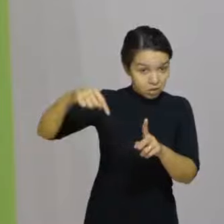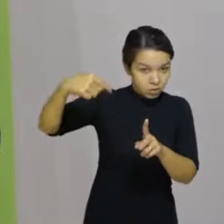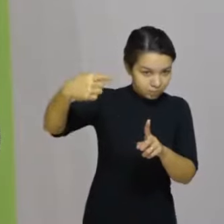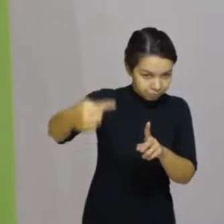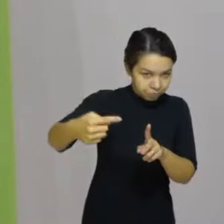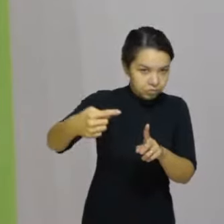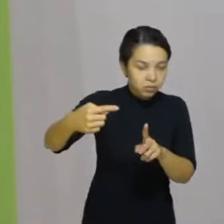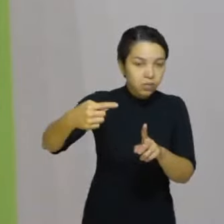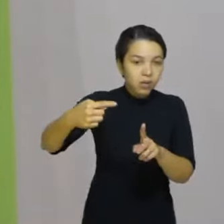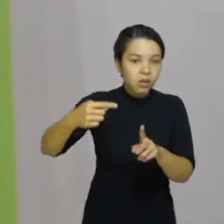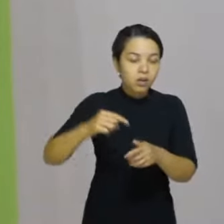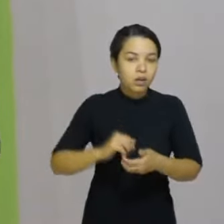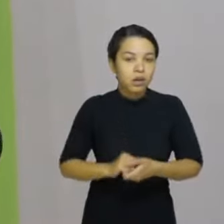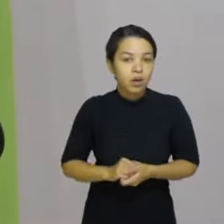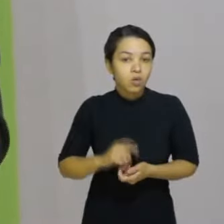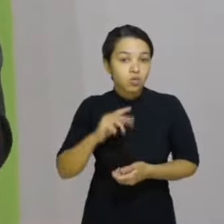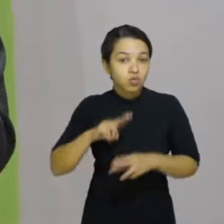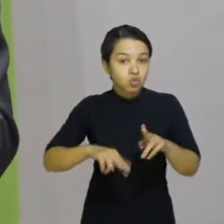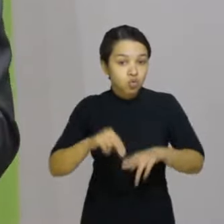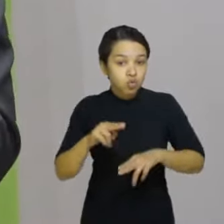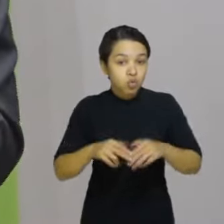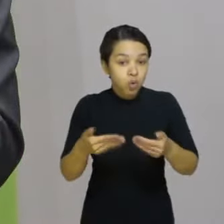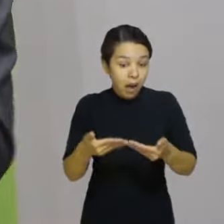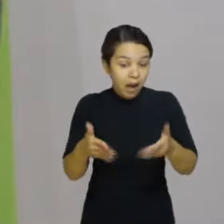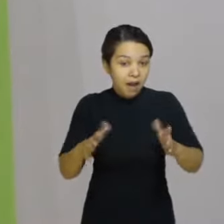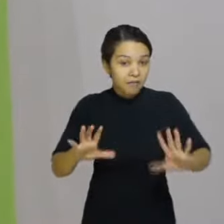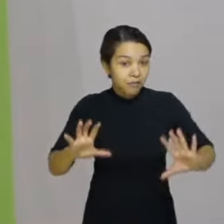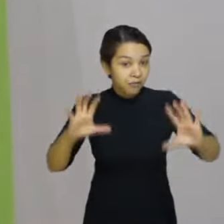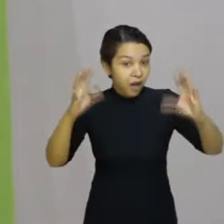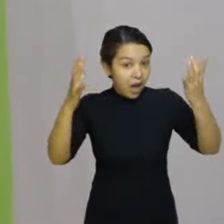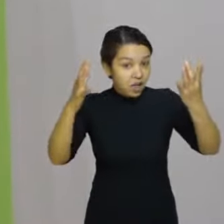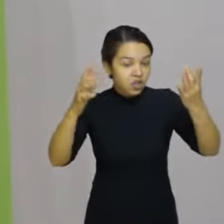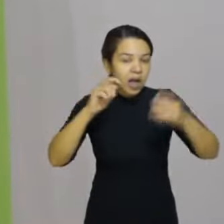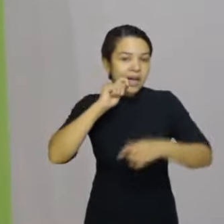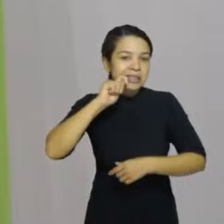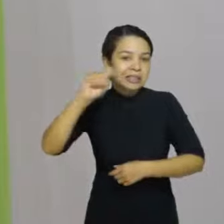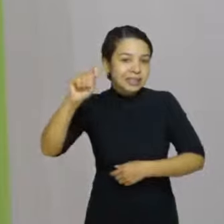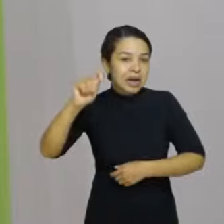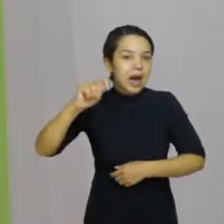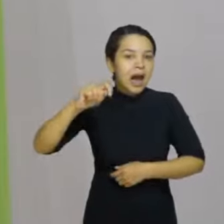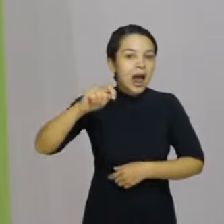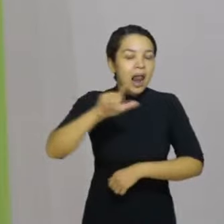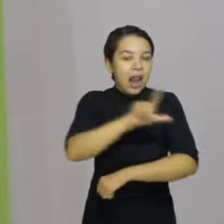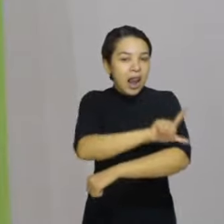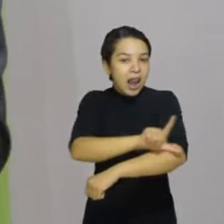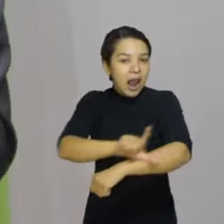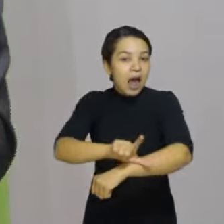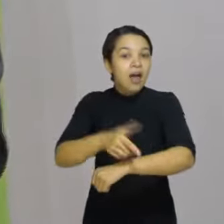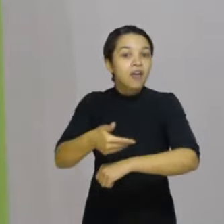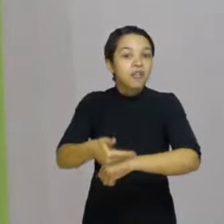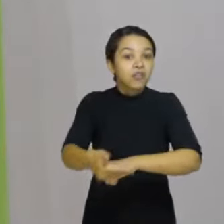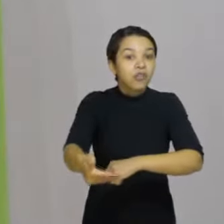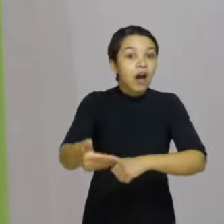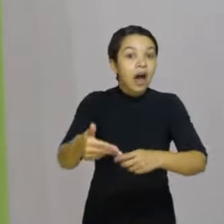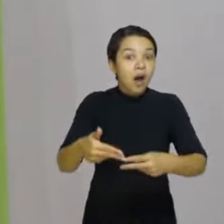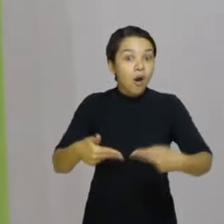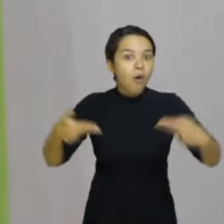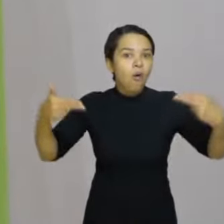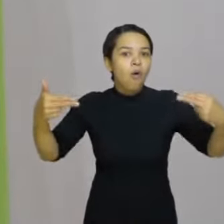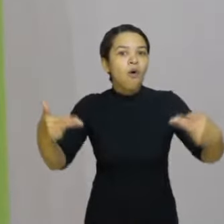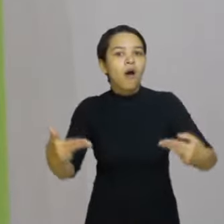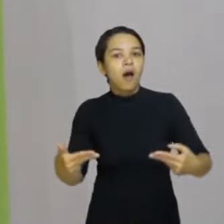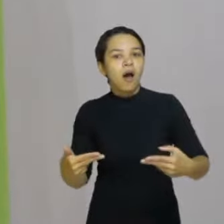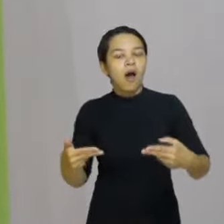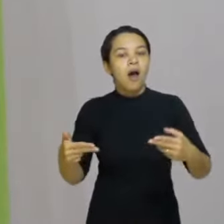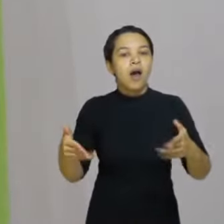dia 24, na abertura da Festa do Pinhão em Lages, o lançamento do Estação Inverno de 2024,